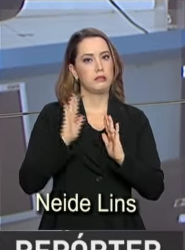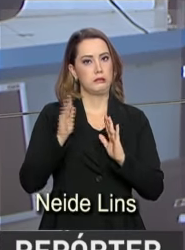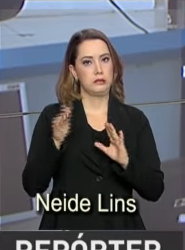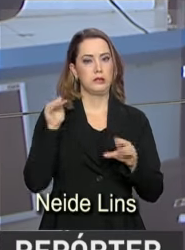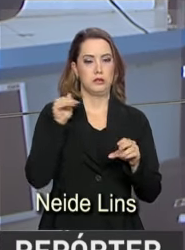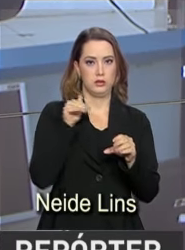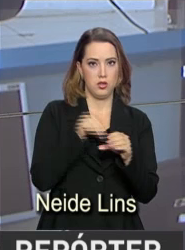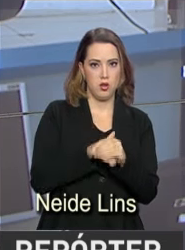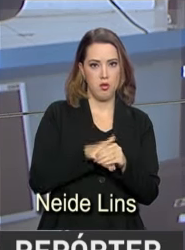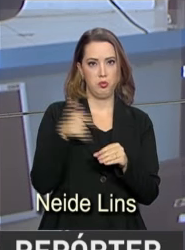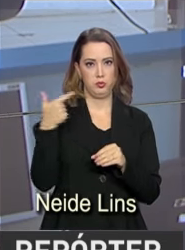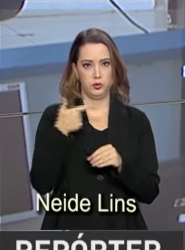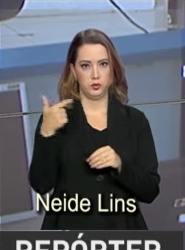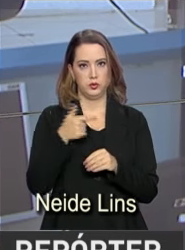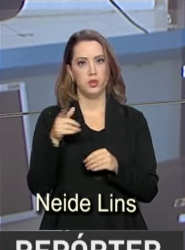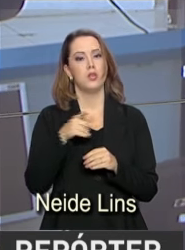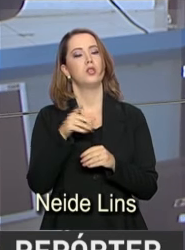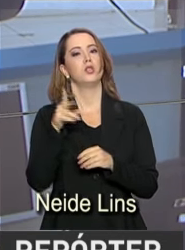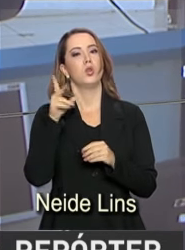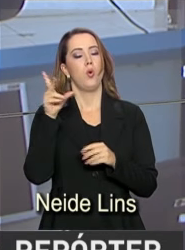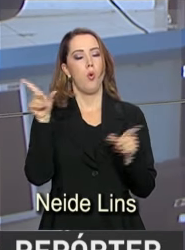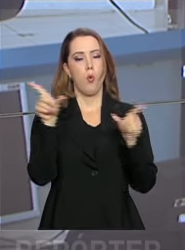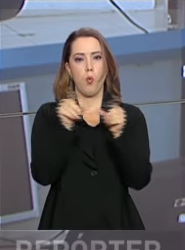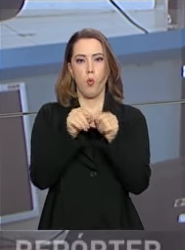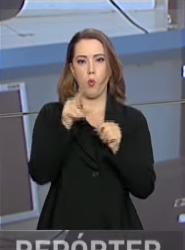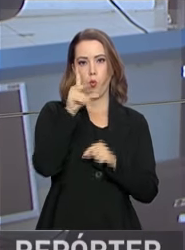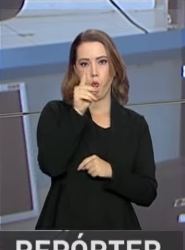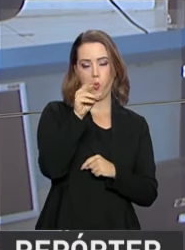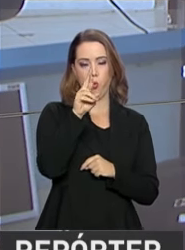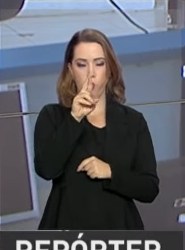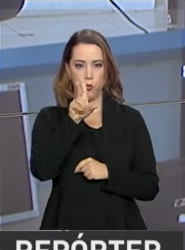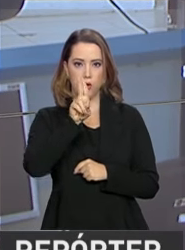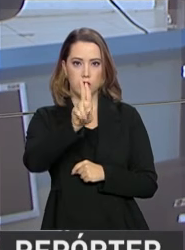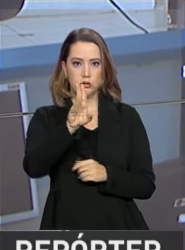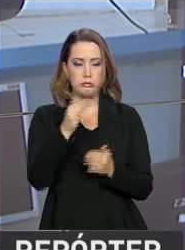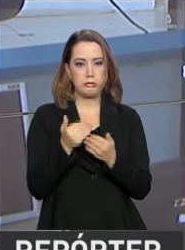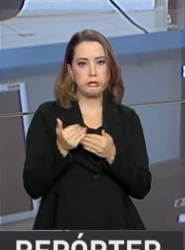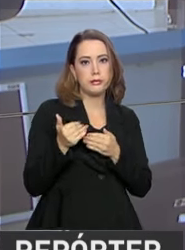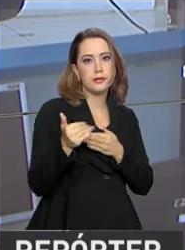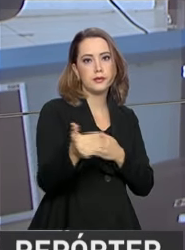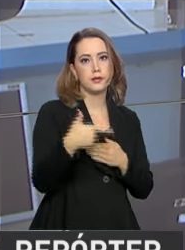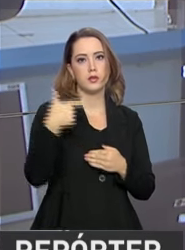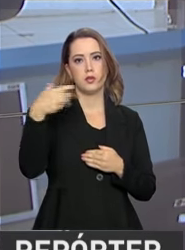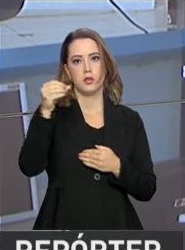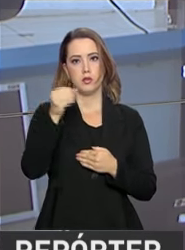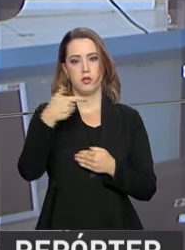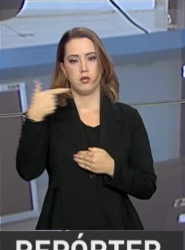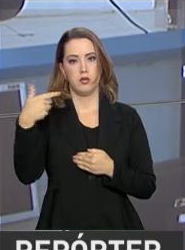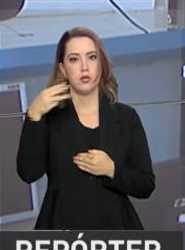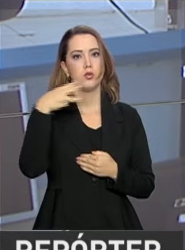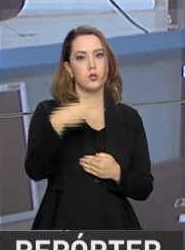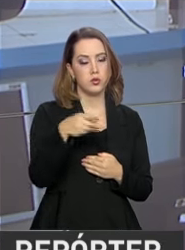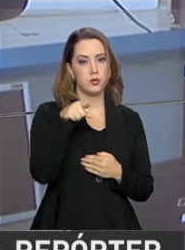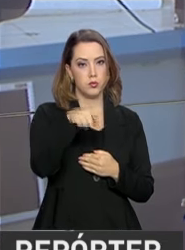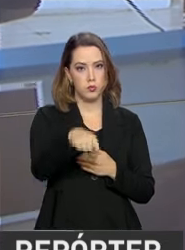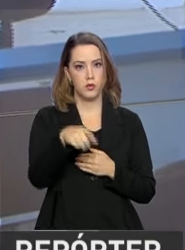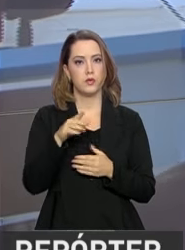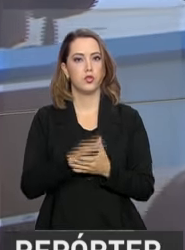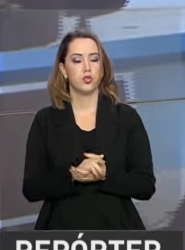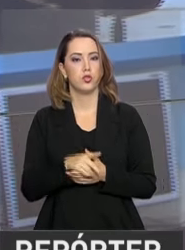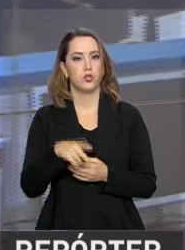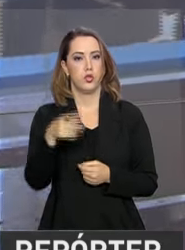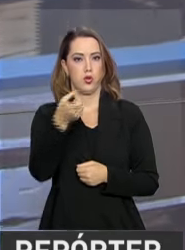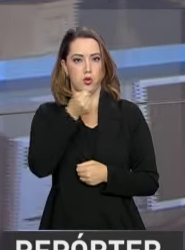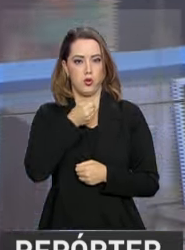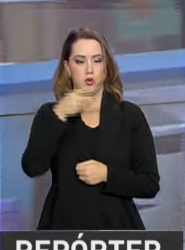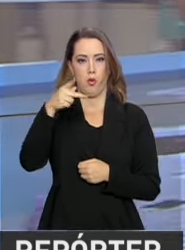turno a proposta de emenda à constituição que prorroga até 2023 a desvinculação de receitas da união paula de